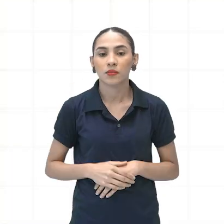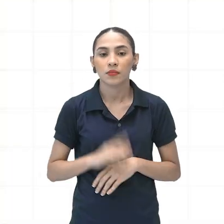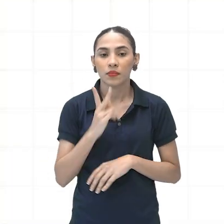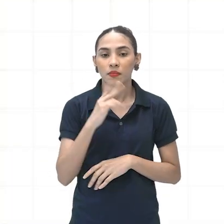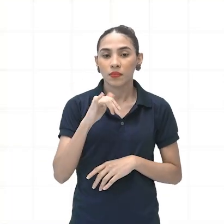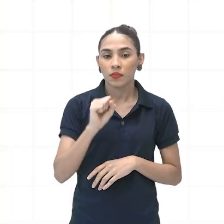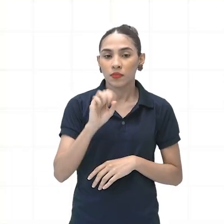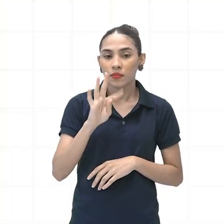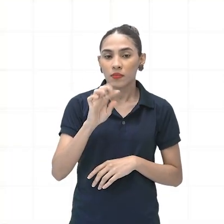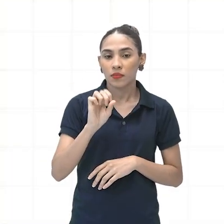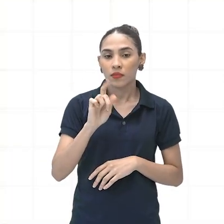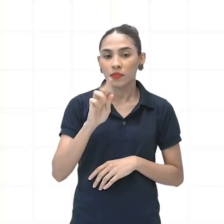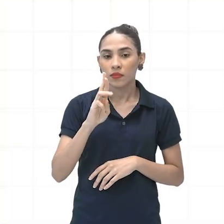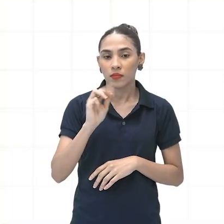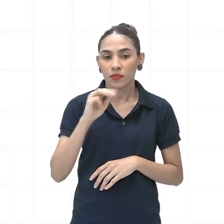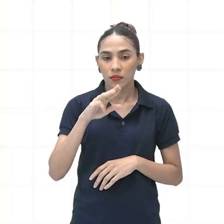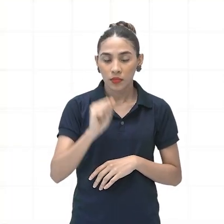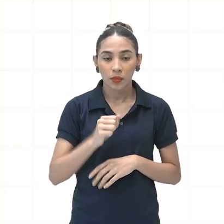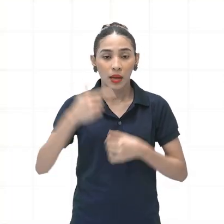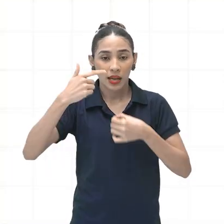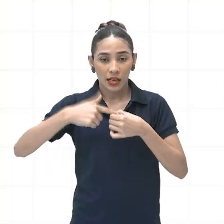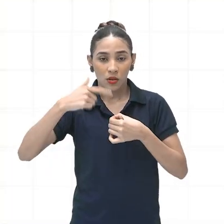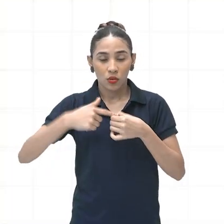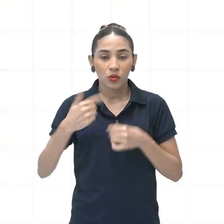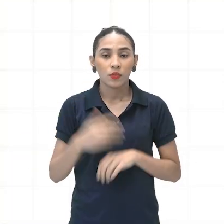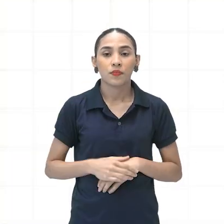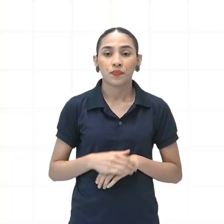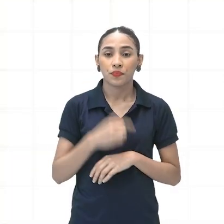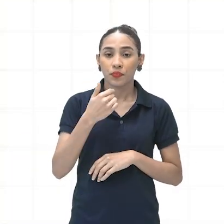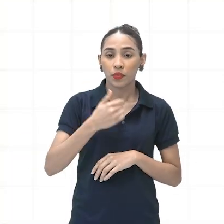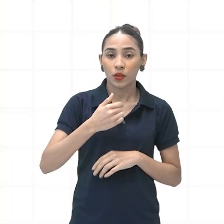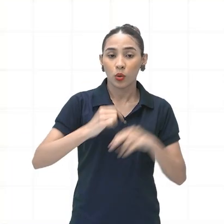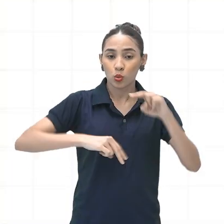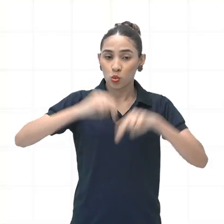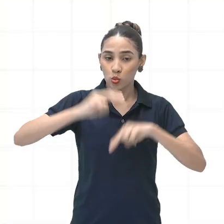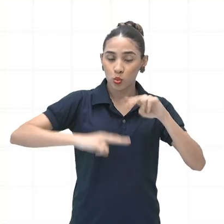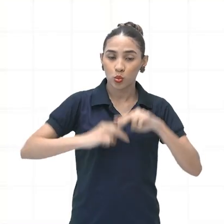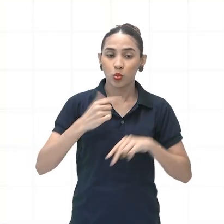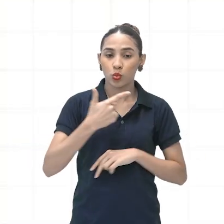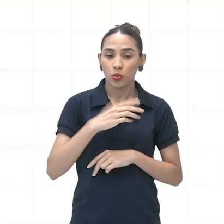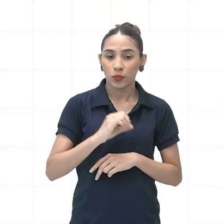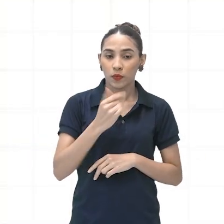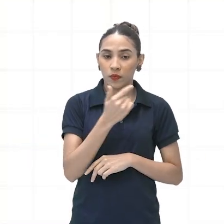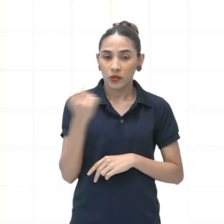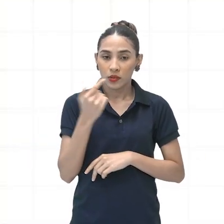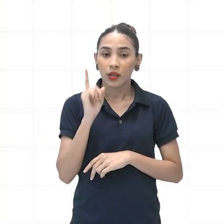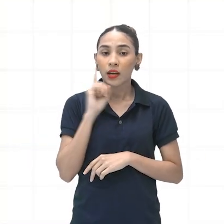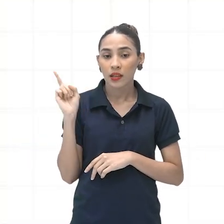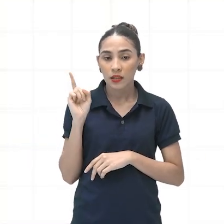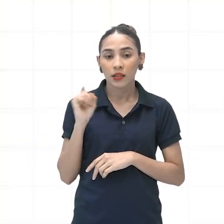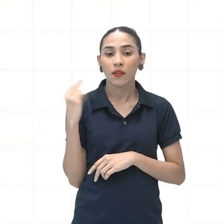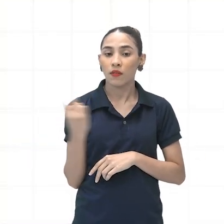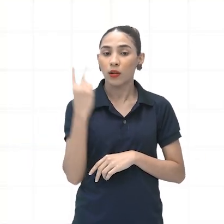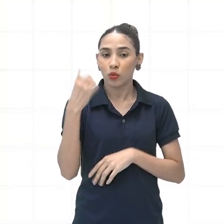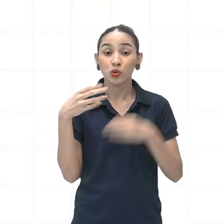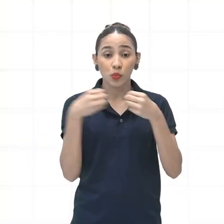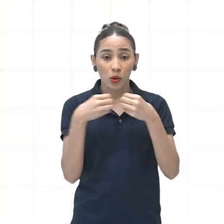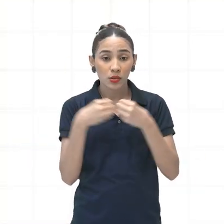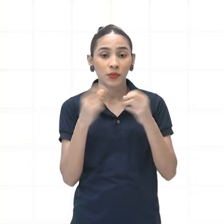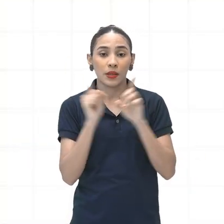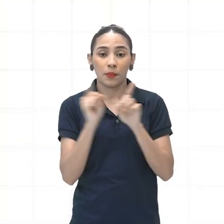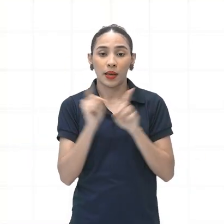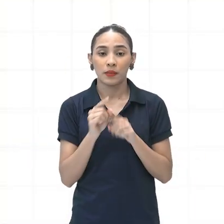de preço de gasolina comum em junho de 2022. E aqui, ó, os valores estão próximos,